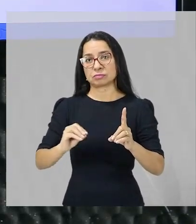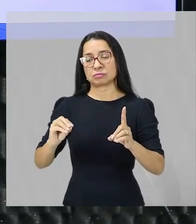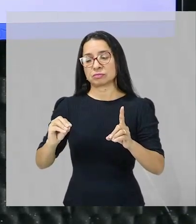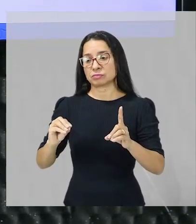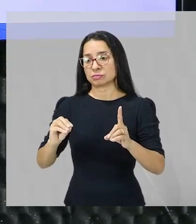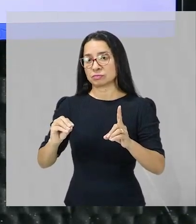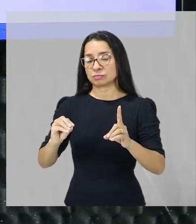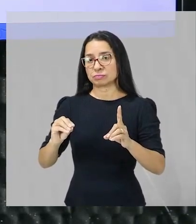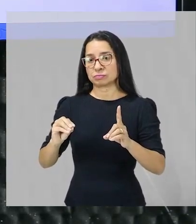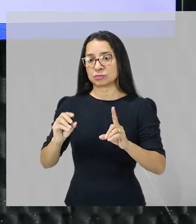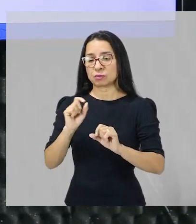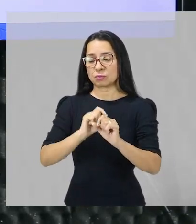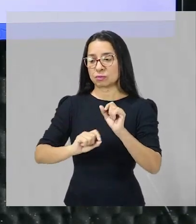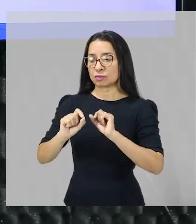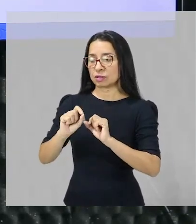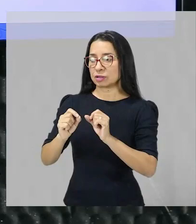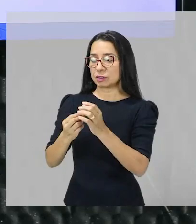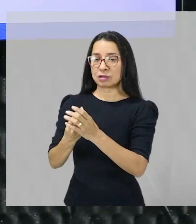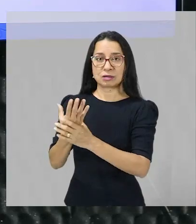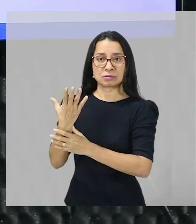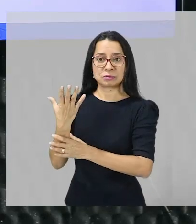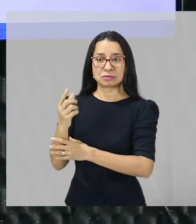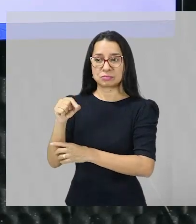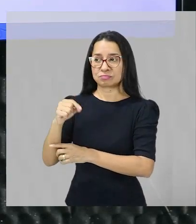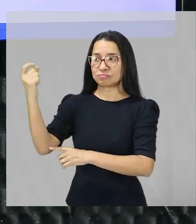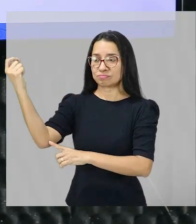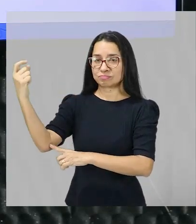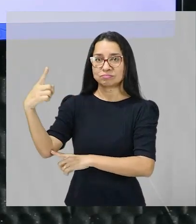na claridade, tá? Então tá aqui, ó.